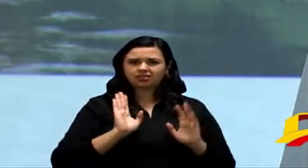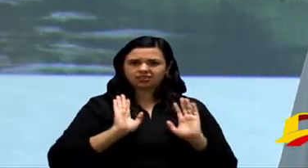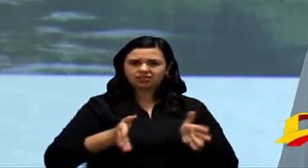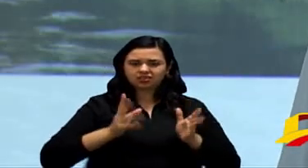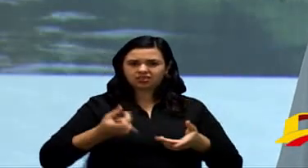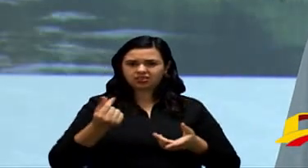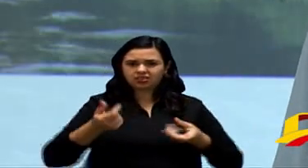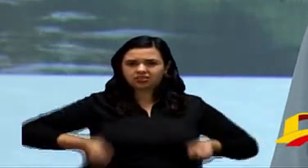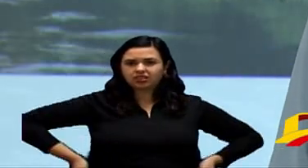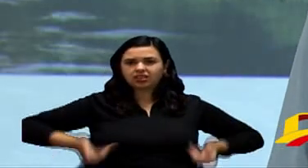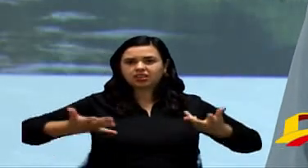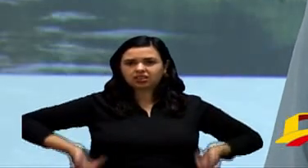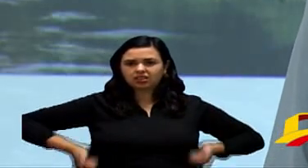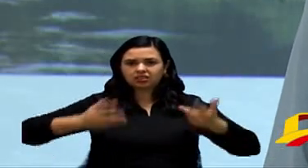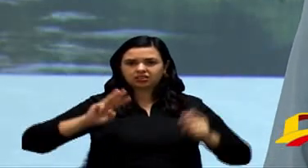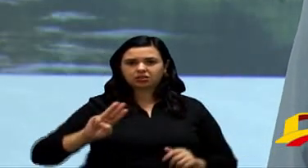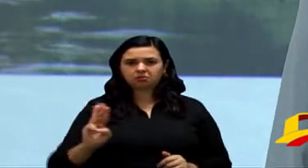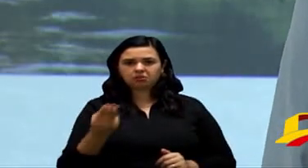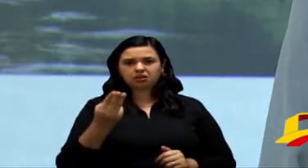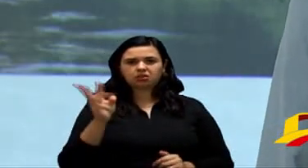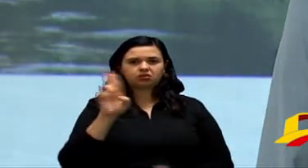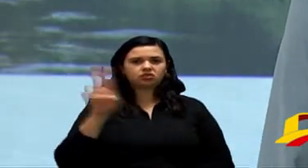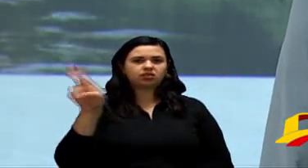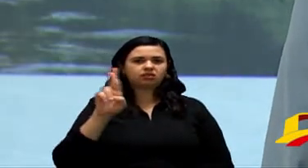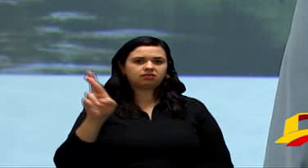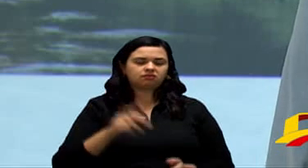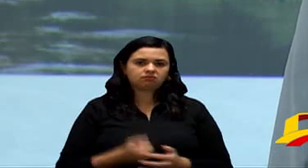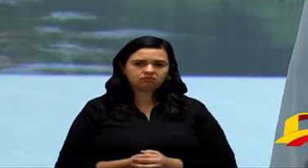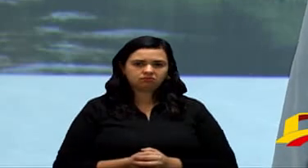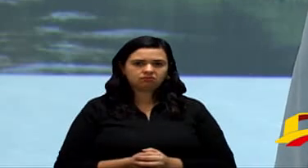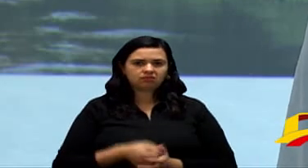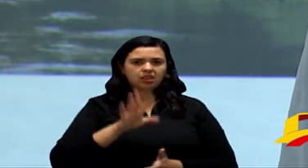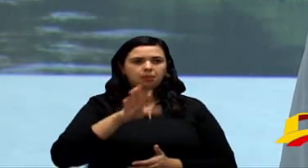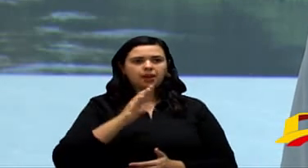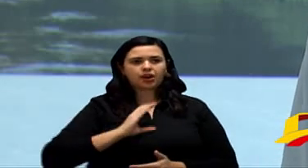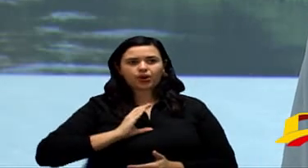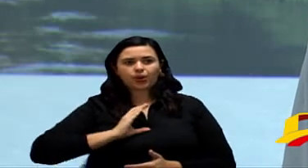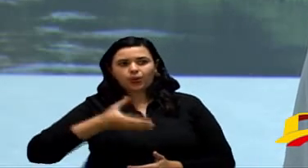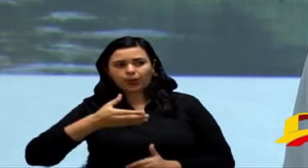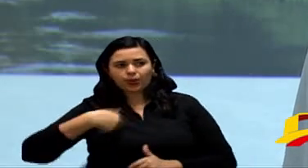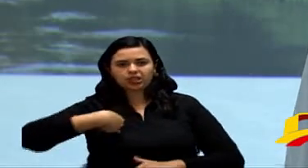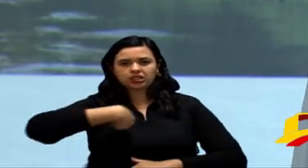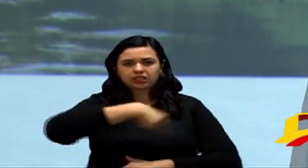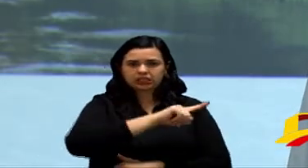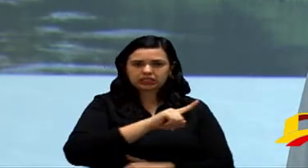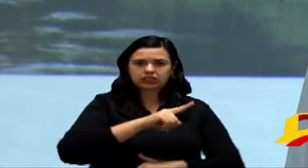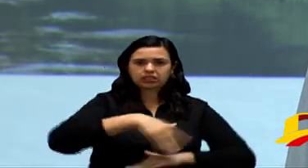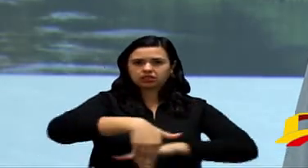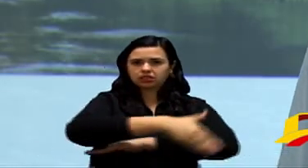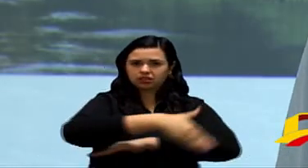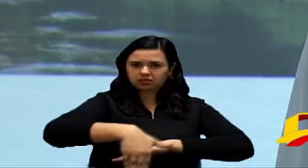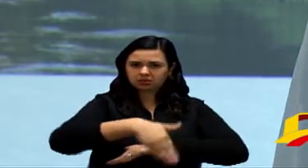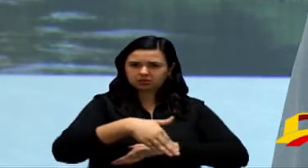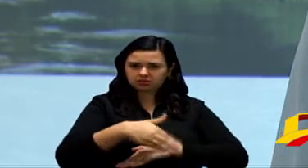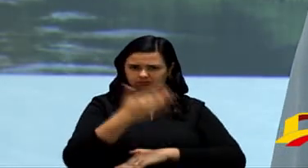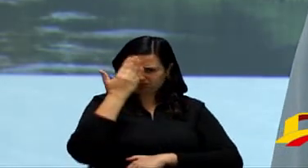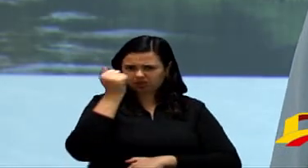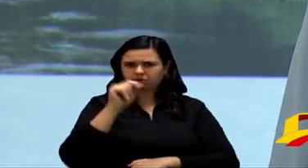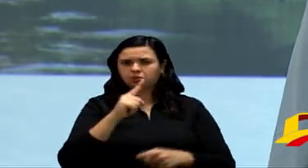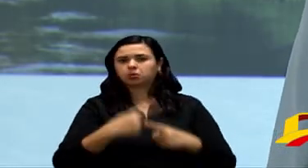reais mas não tem coragem de sair na rua sabe porque